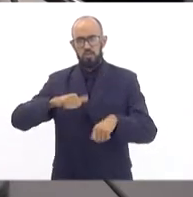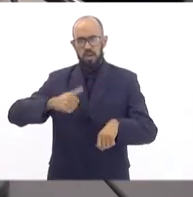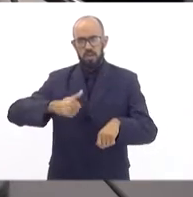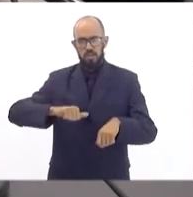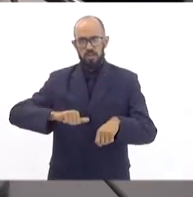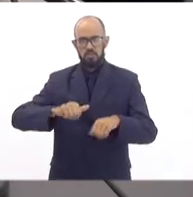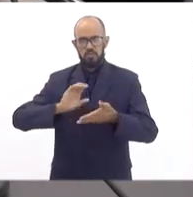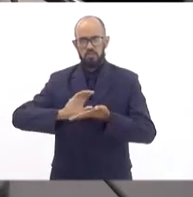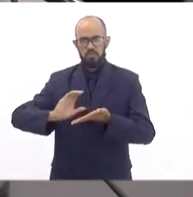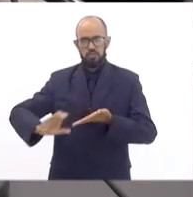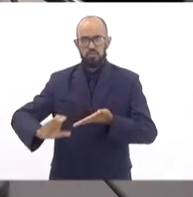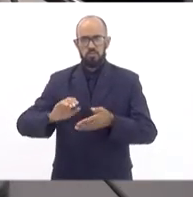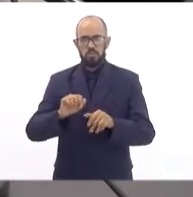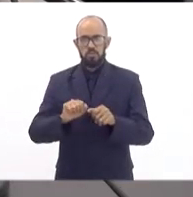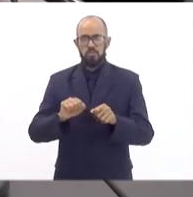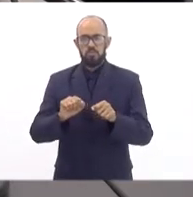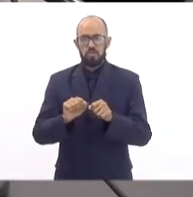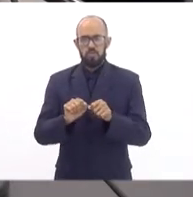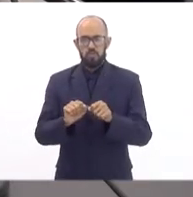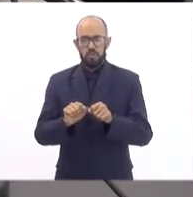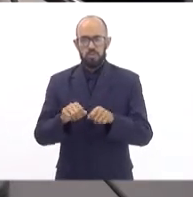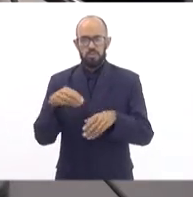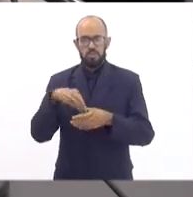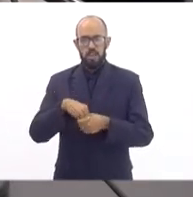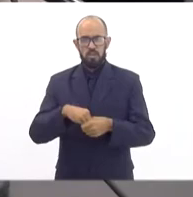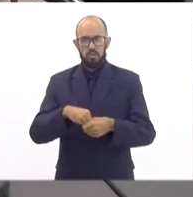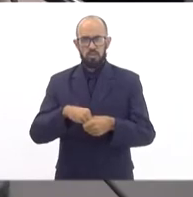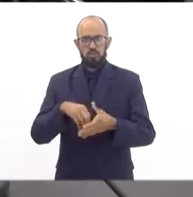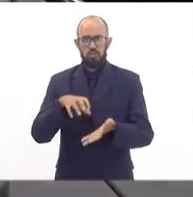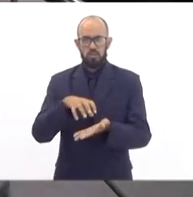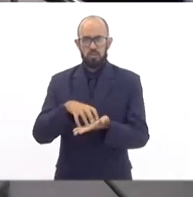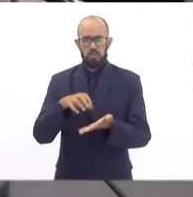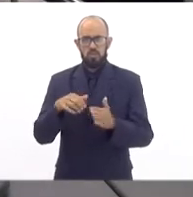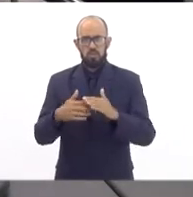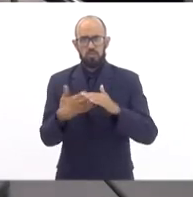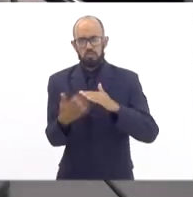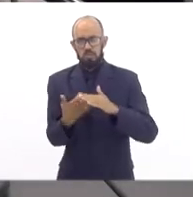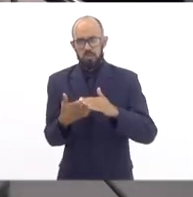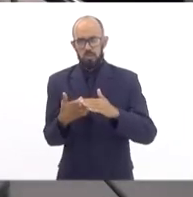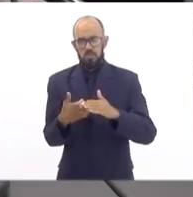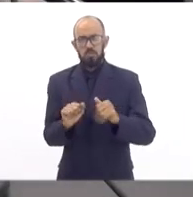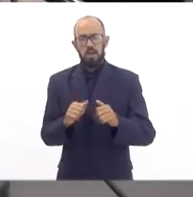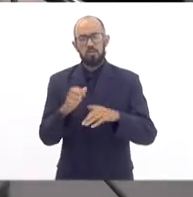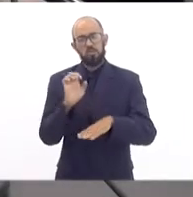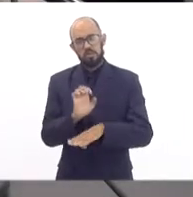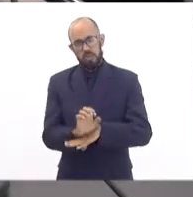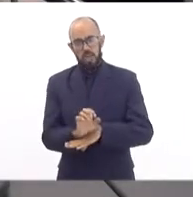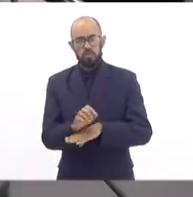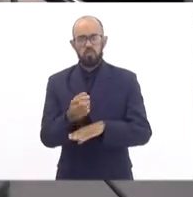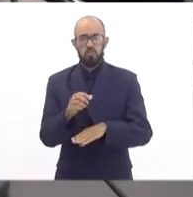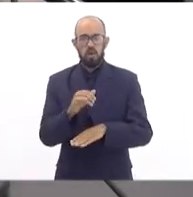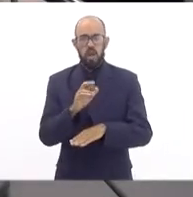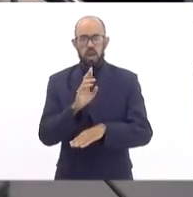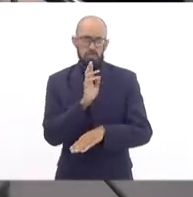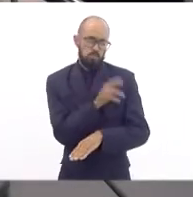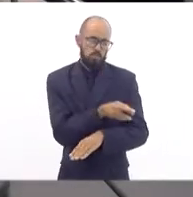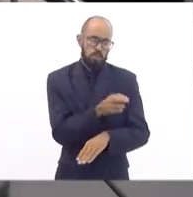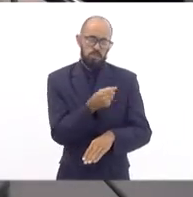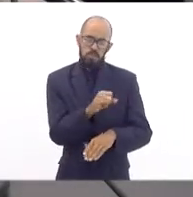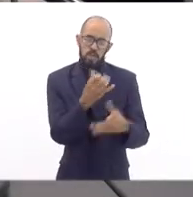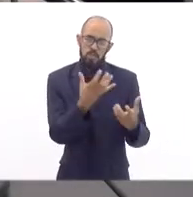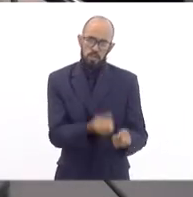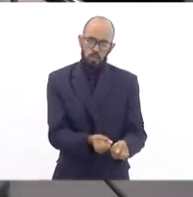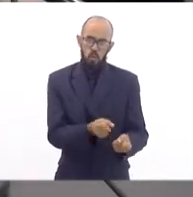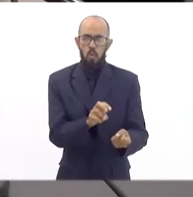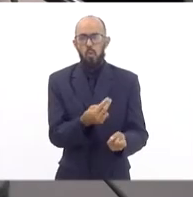feitos pela concessionária para efetivamente o Estado dar ou não quitação sobre eles e efetivamente fazer